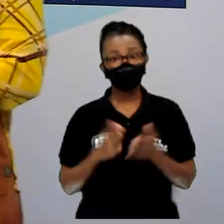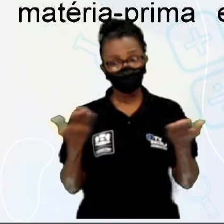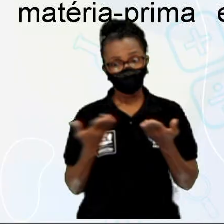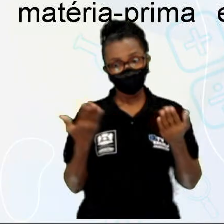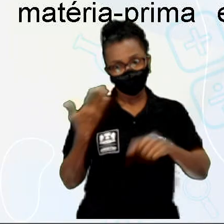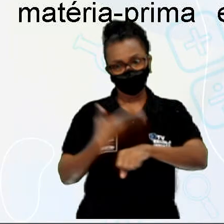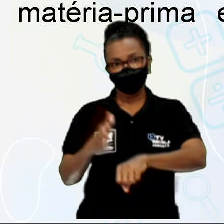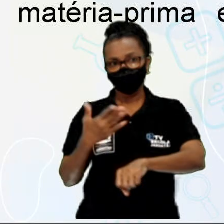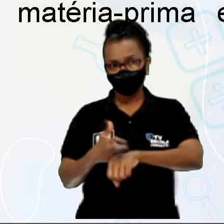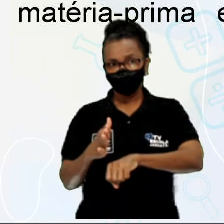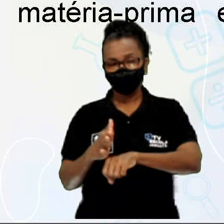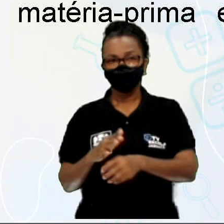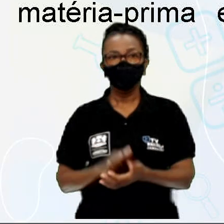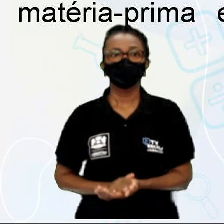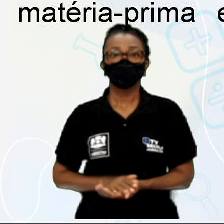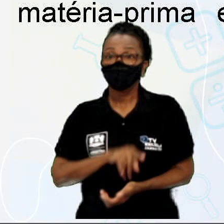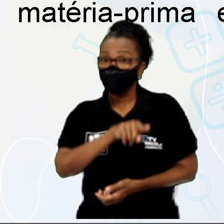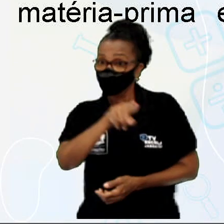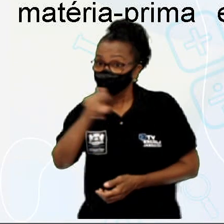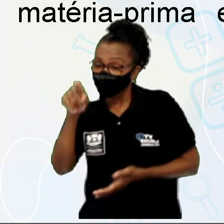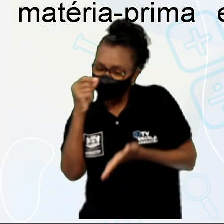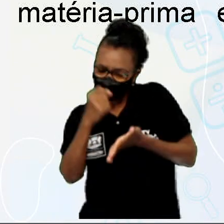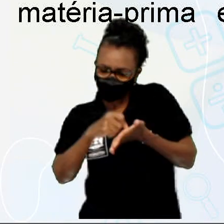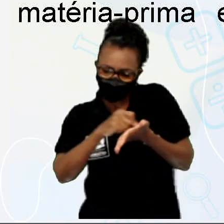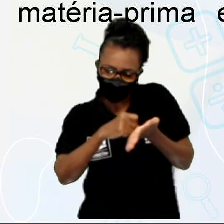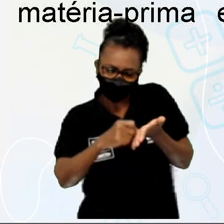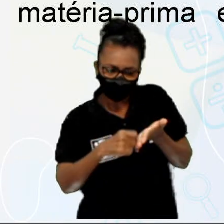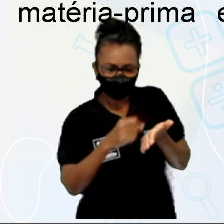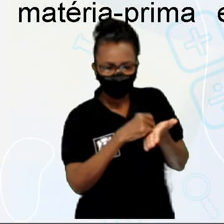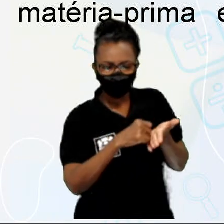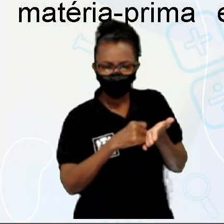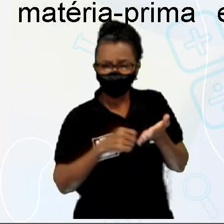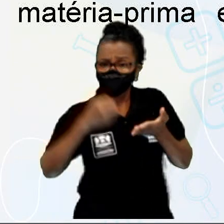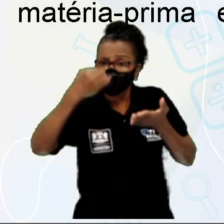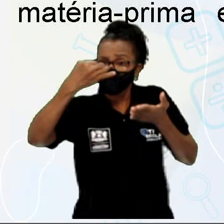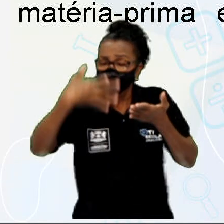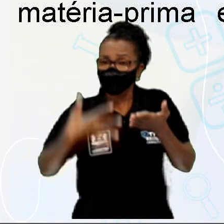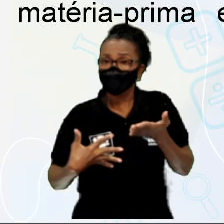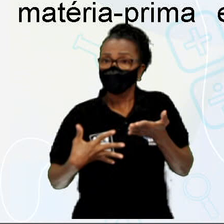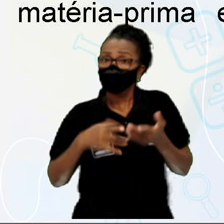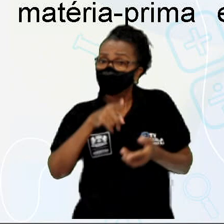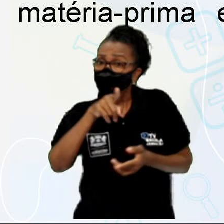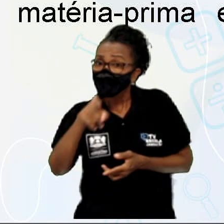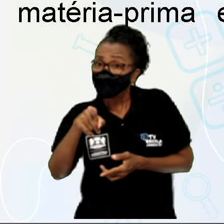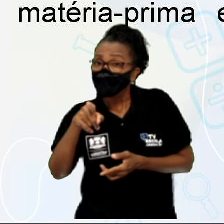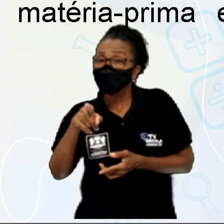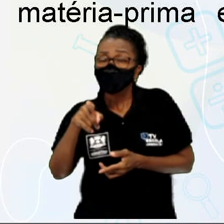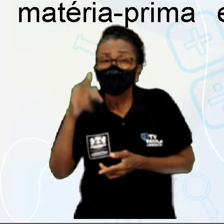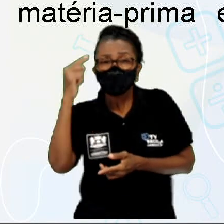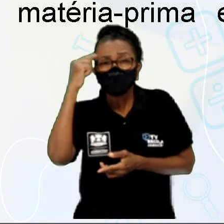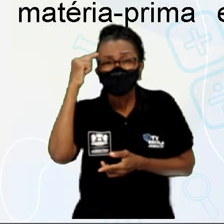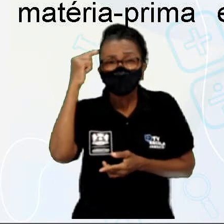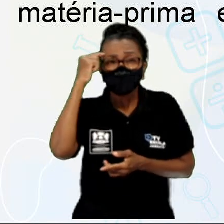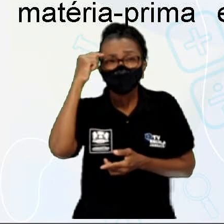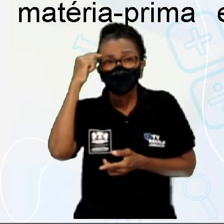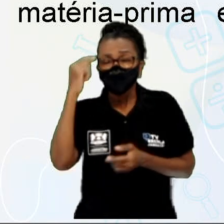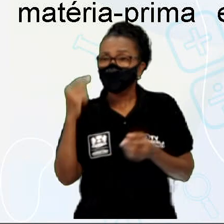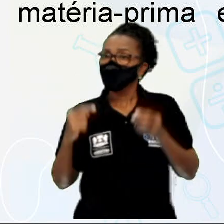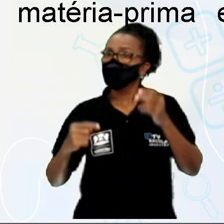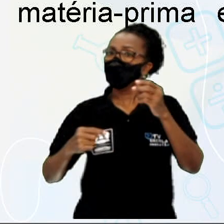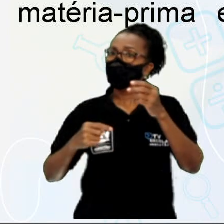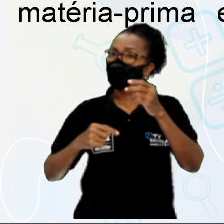Vamos lá? Vocês vão escrever a definição do que você daria sobre